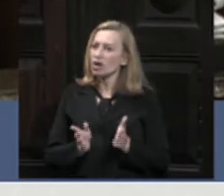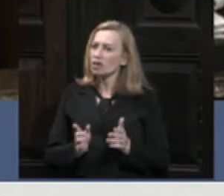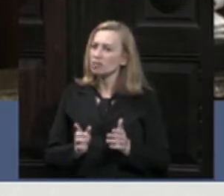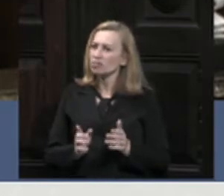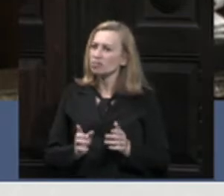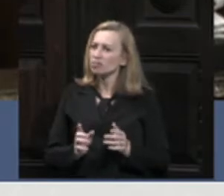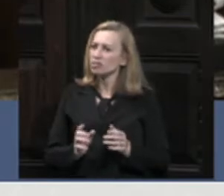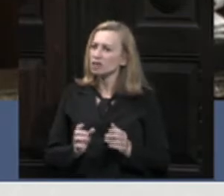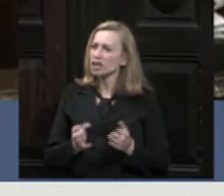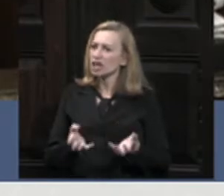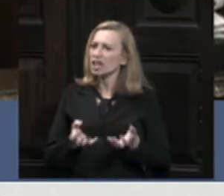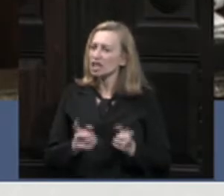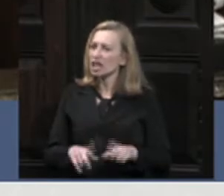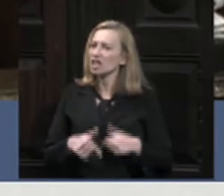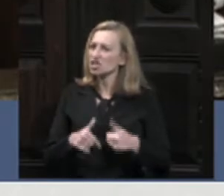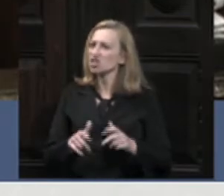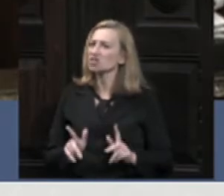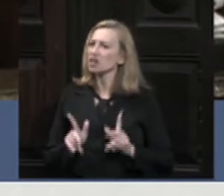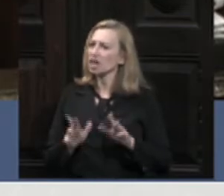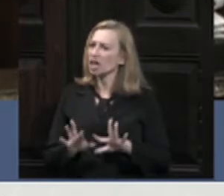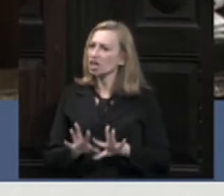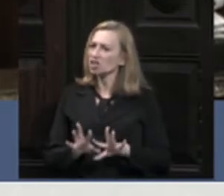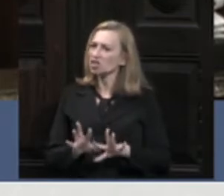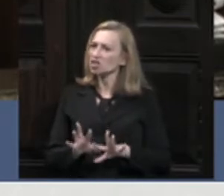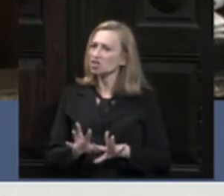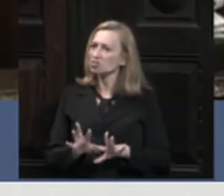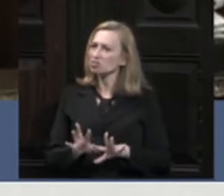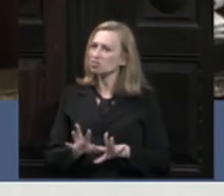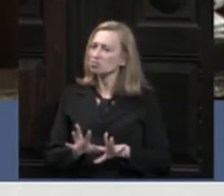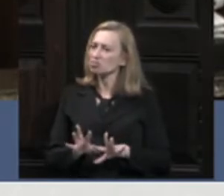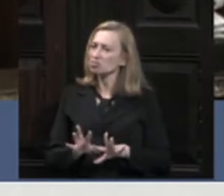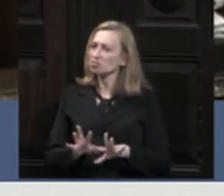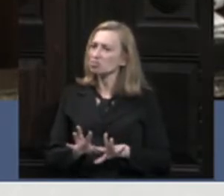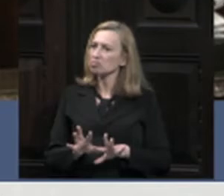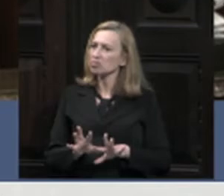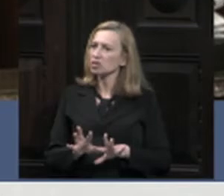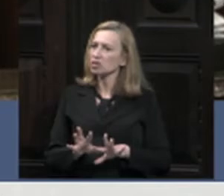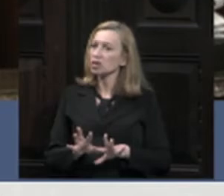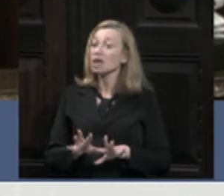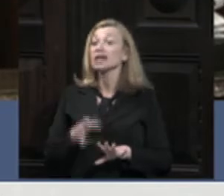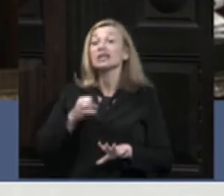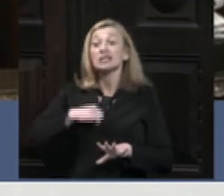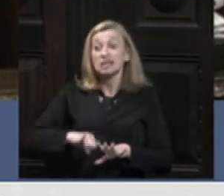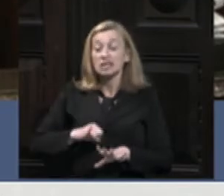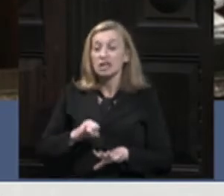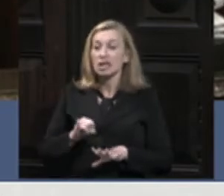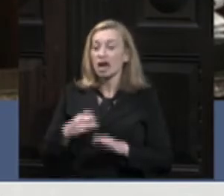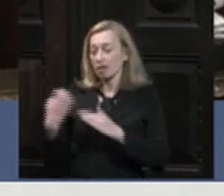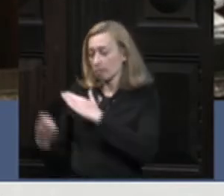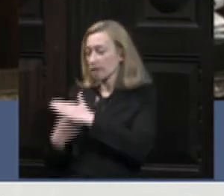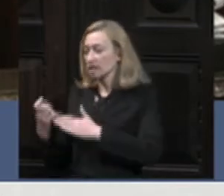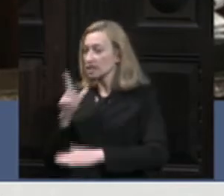a AP4 é a região,